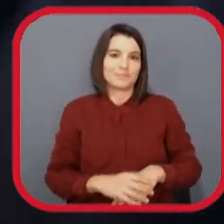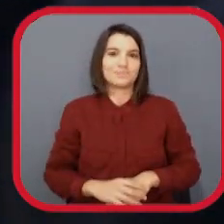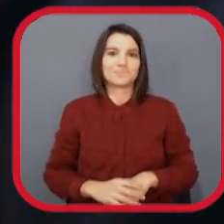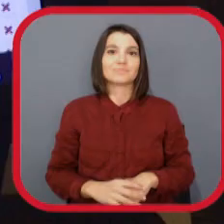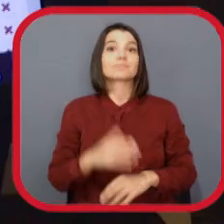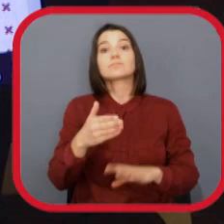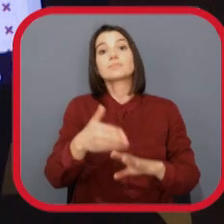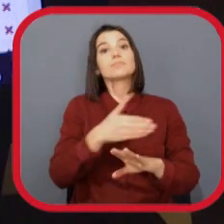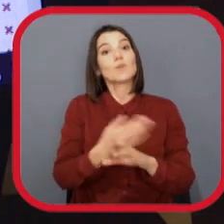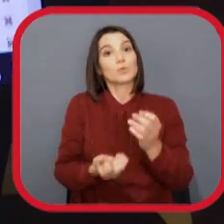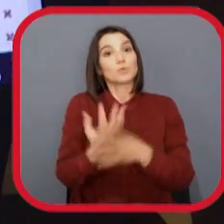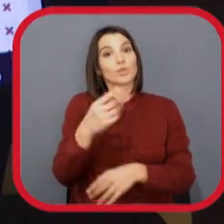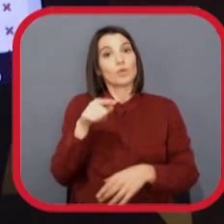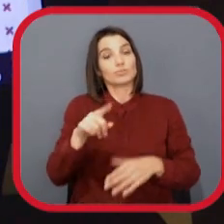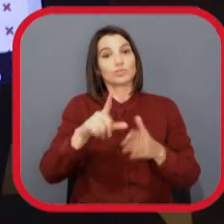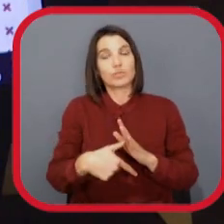histórias. A pré-produção neste